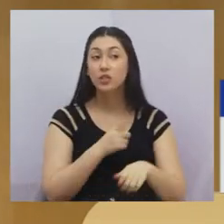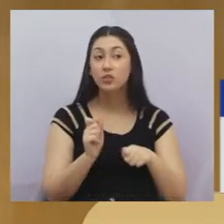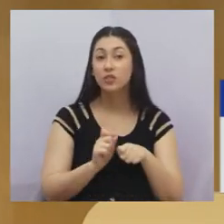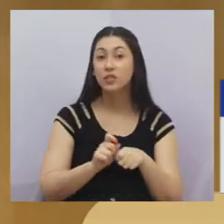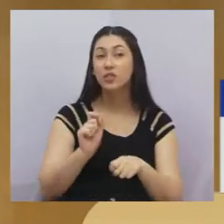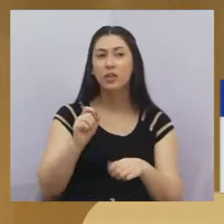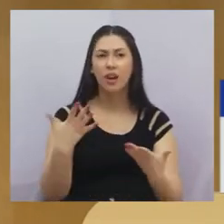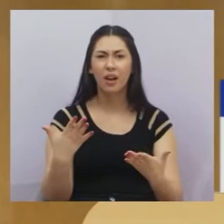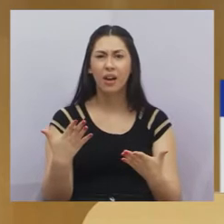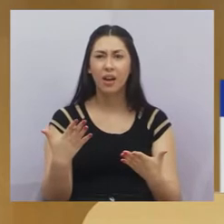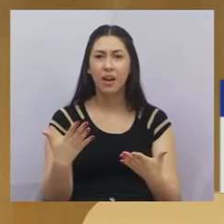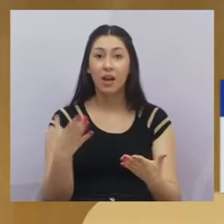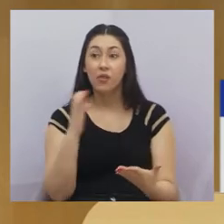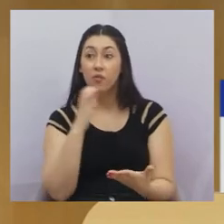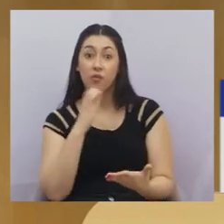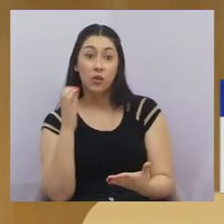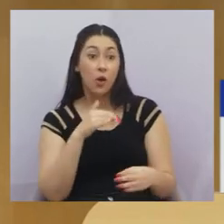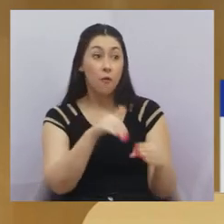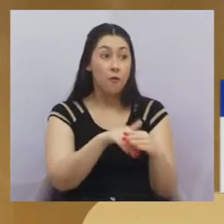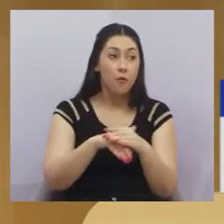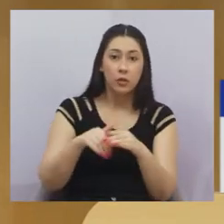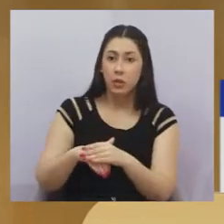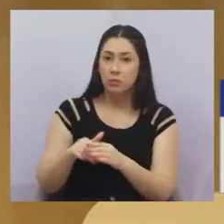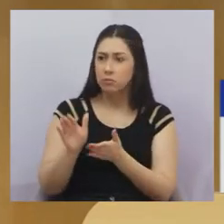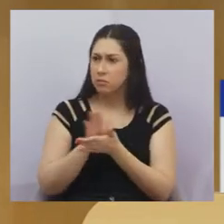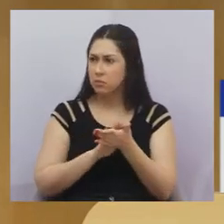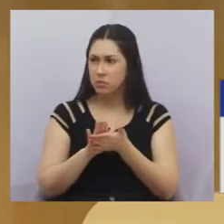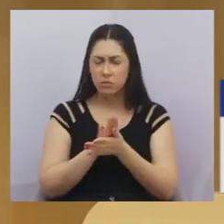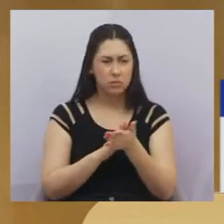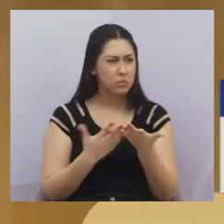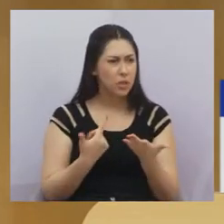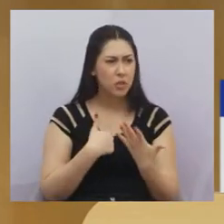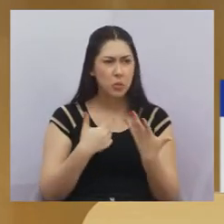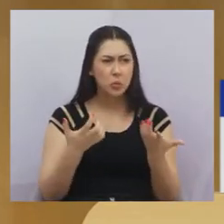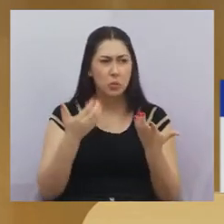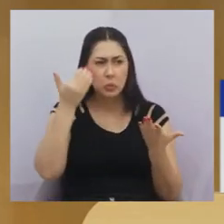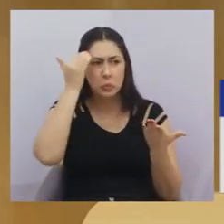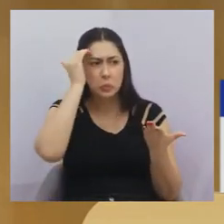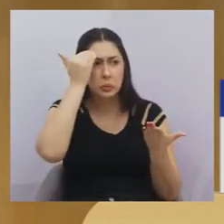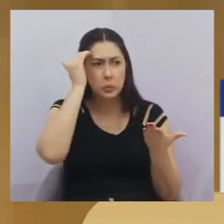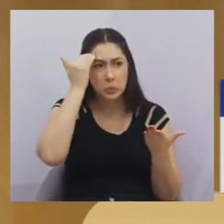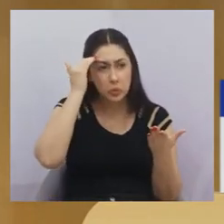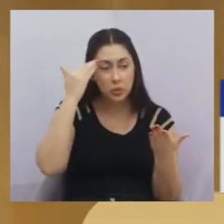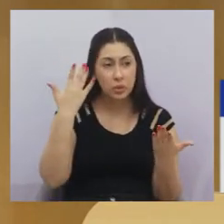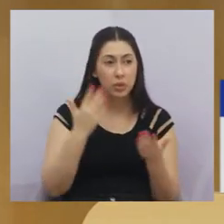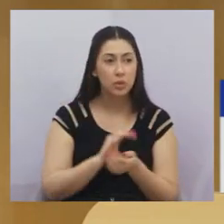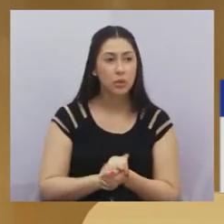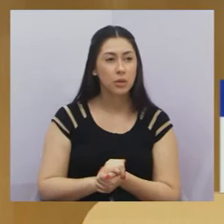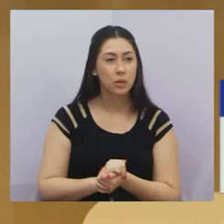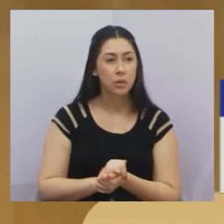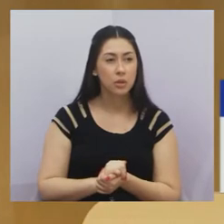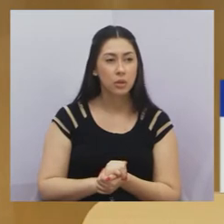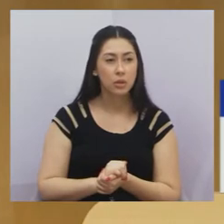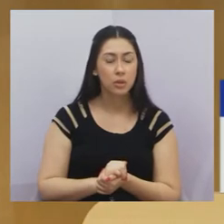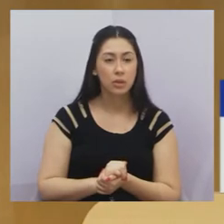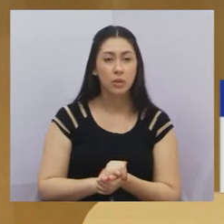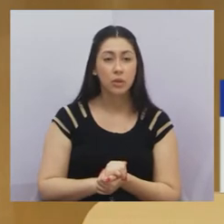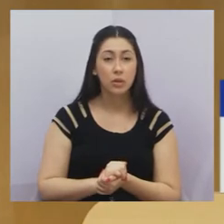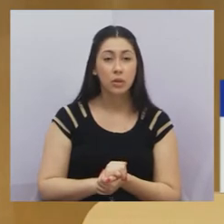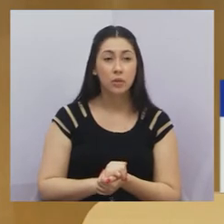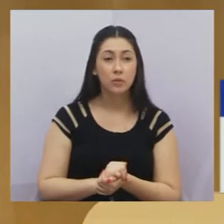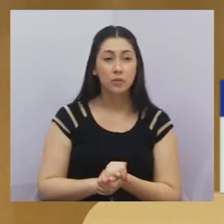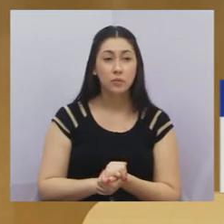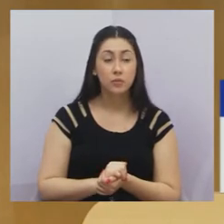pressa para se voltar ao projeto, eu queria entender, Hernani, eu queria entender quais serão